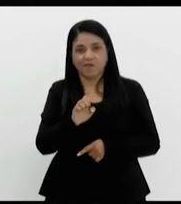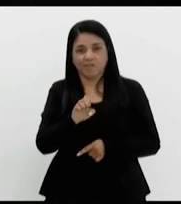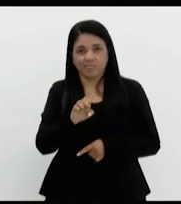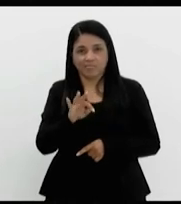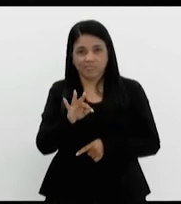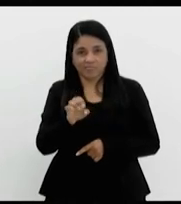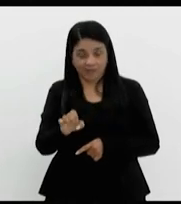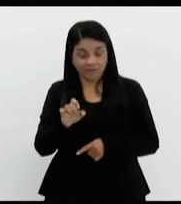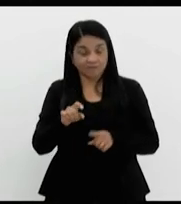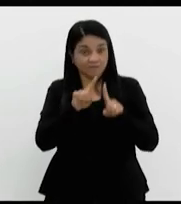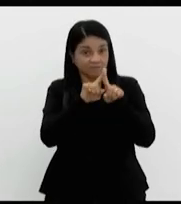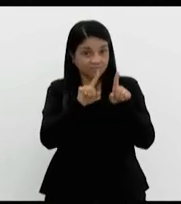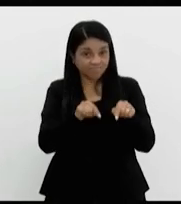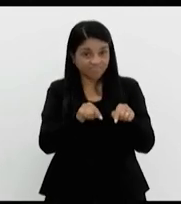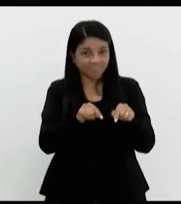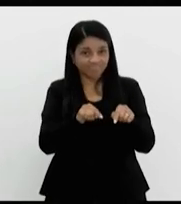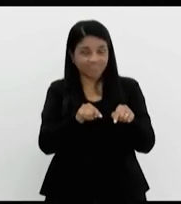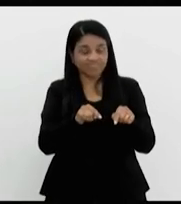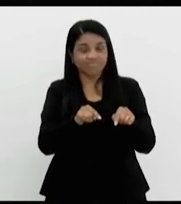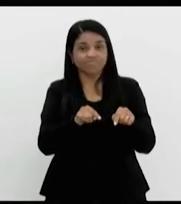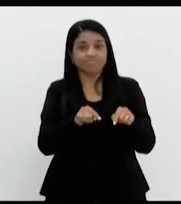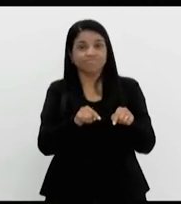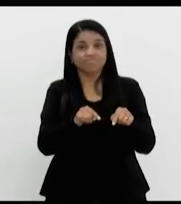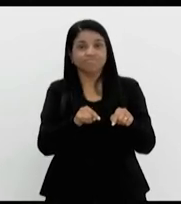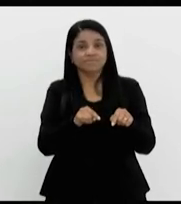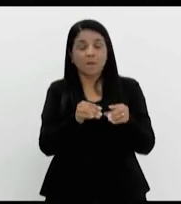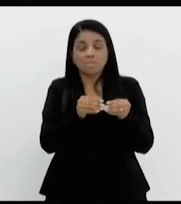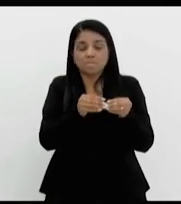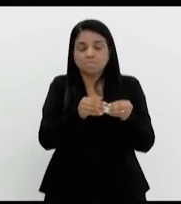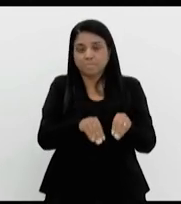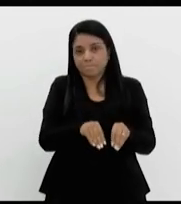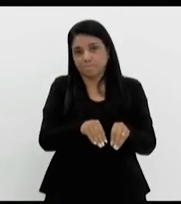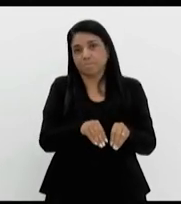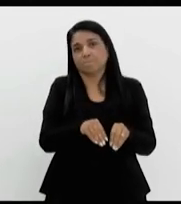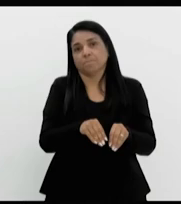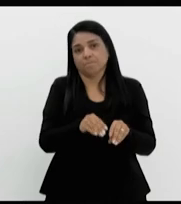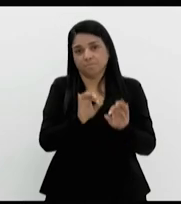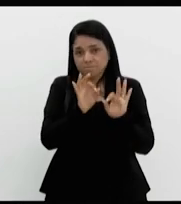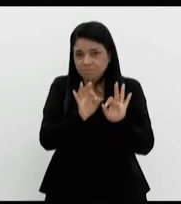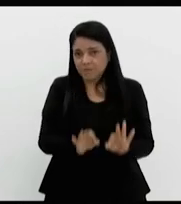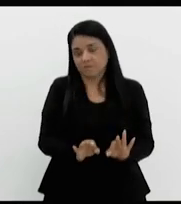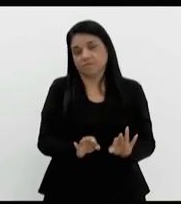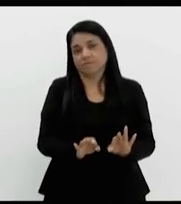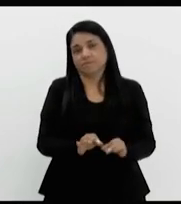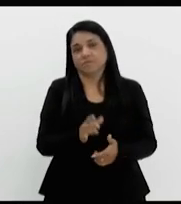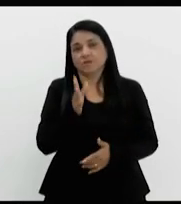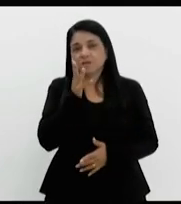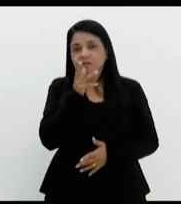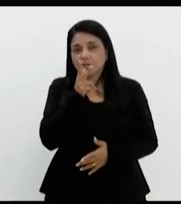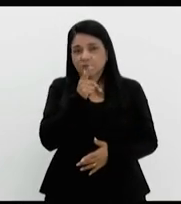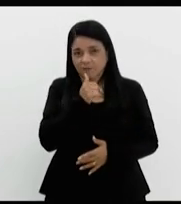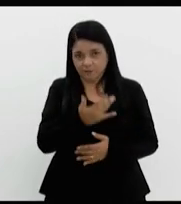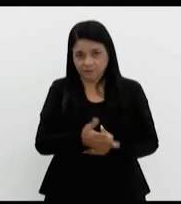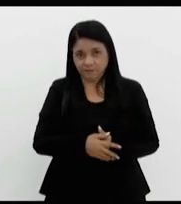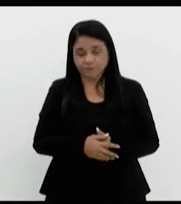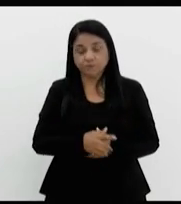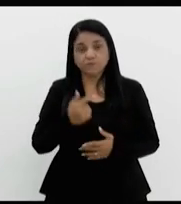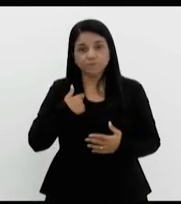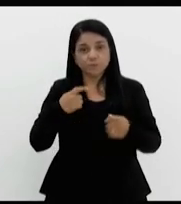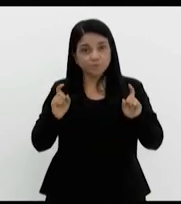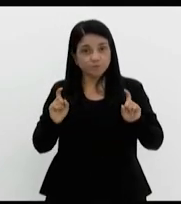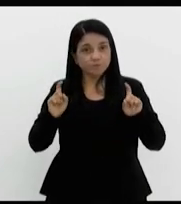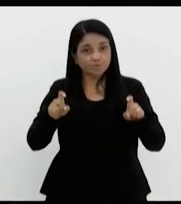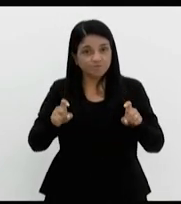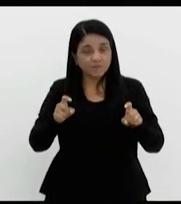esses servidores estejam muito prejudicados, extremamente prejudicados com essa demora. E o meu mandato está